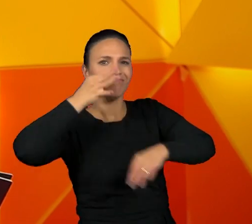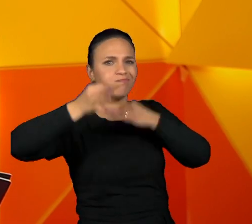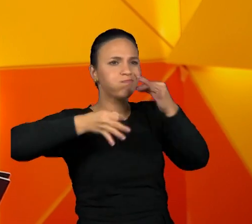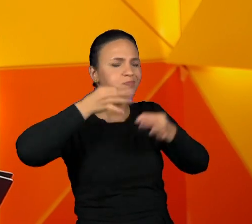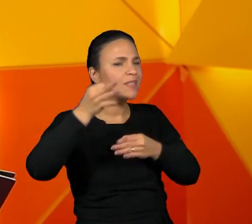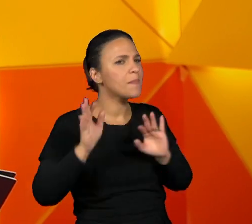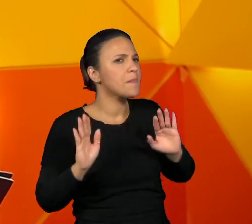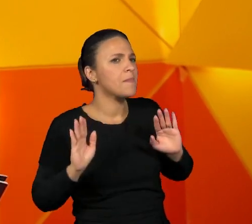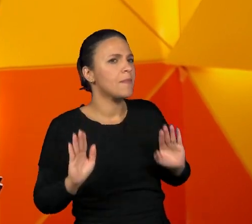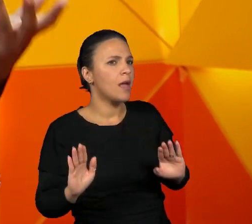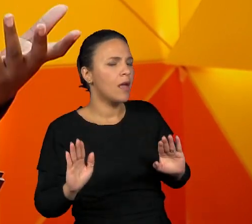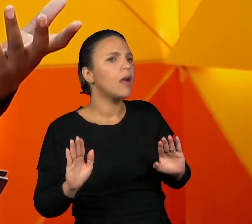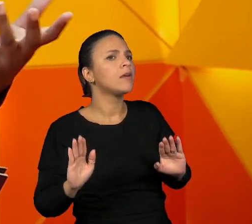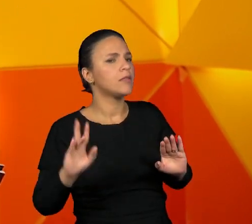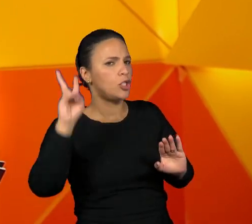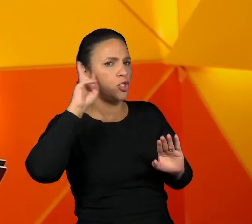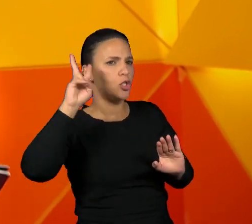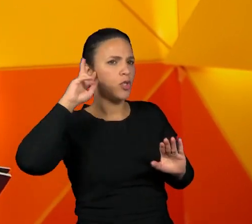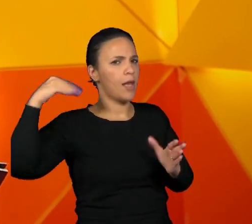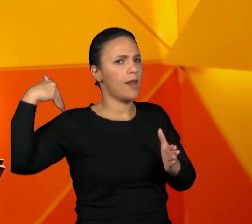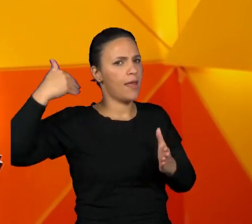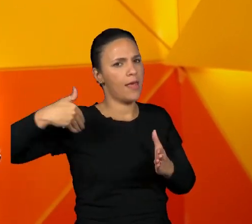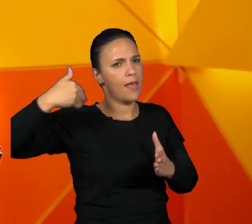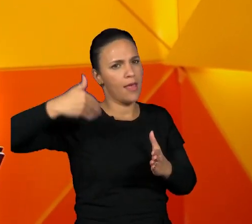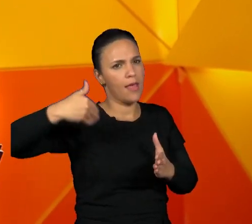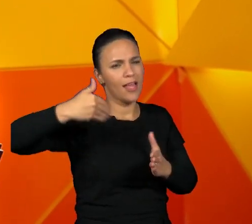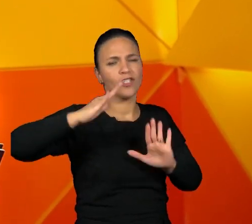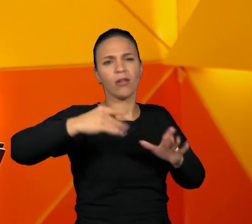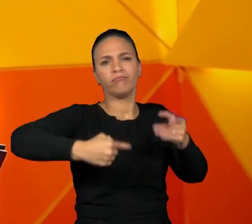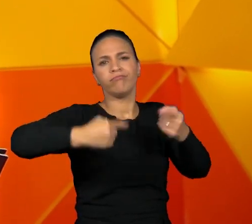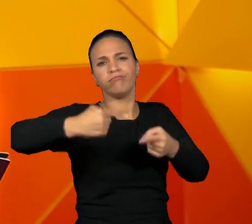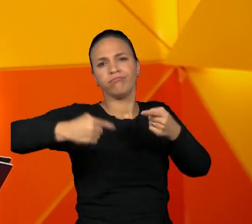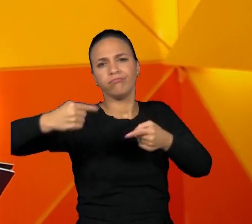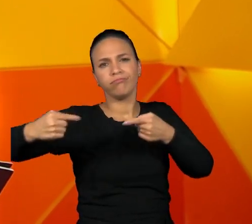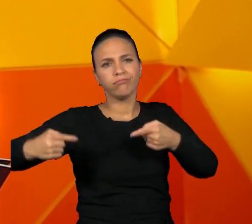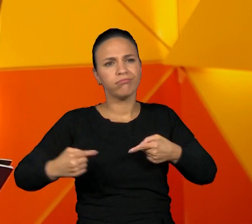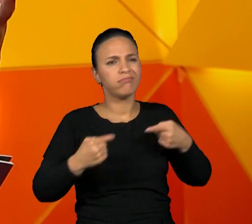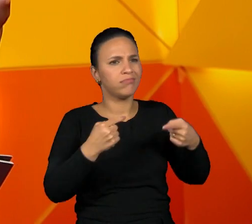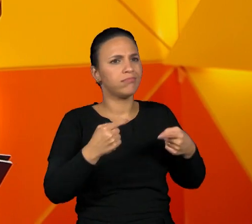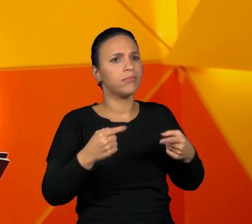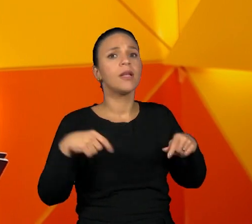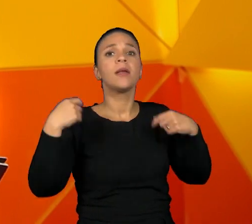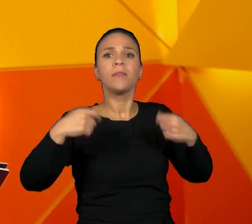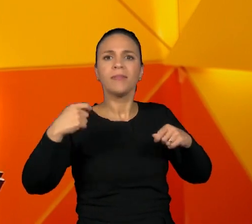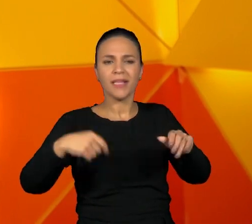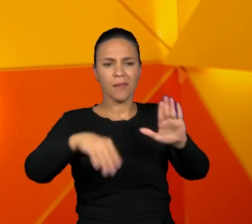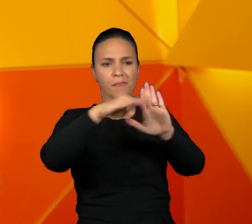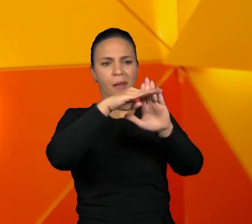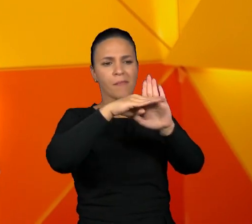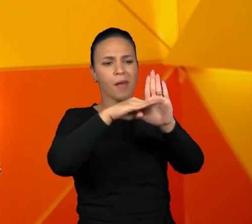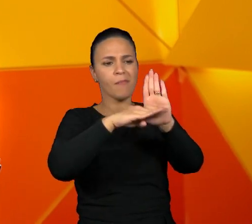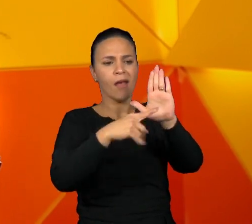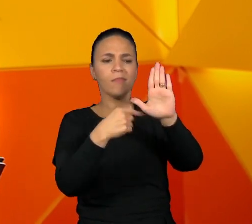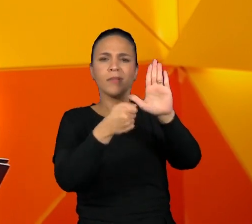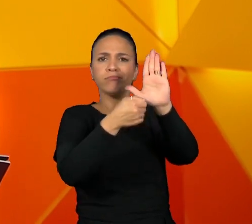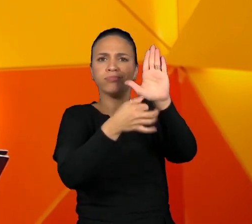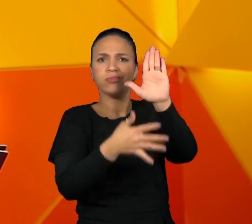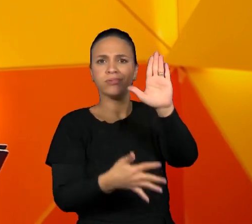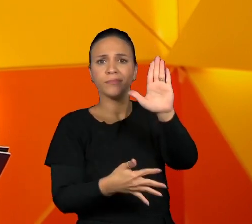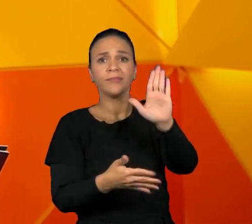assim, ao longo da história já houve muita discussão para aumentar essa lista. E nós estamos num momento em